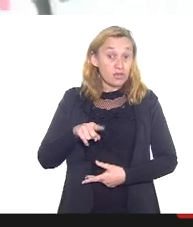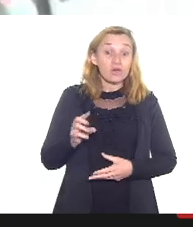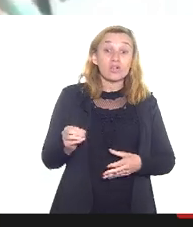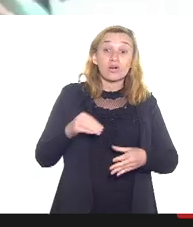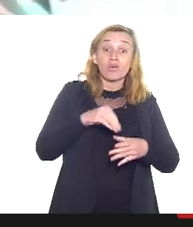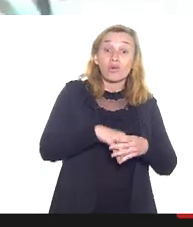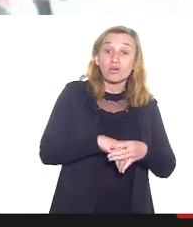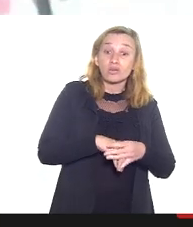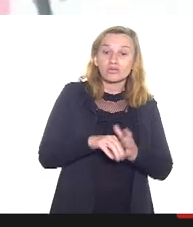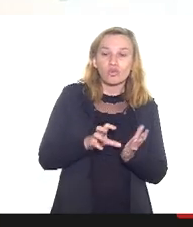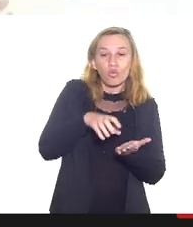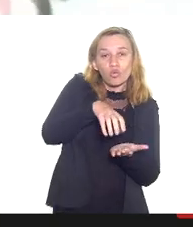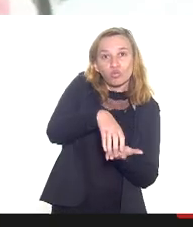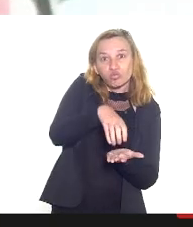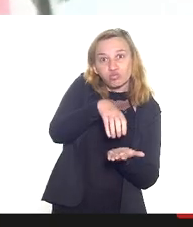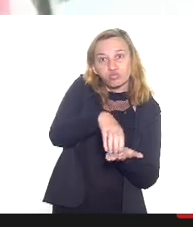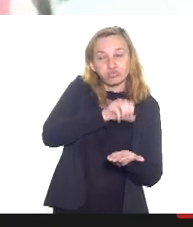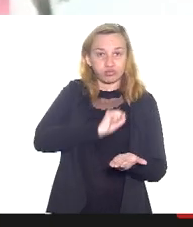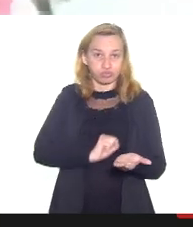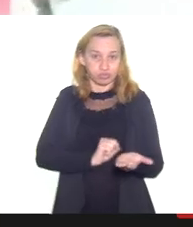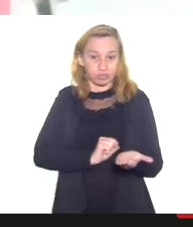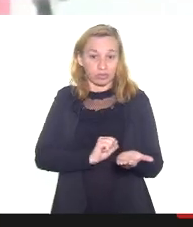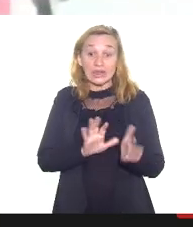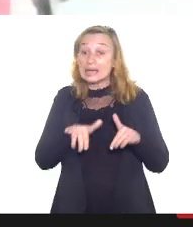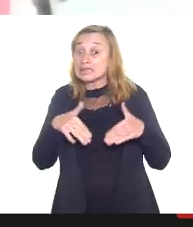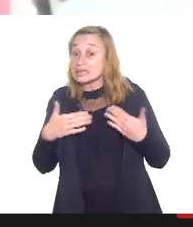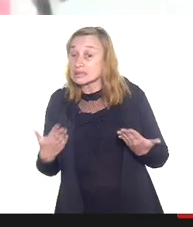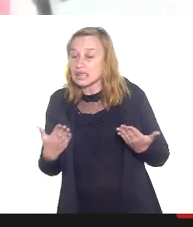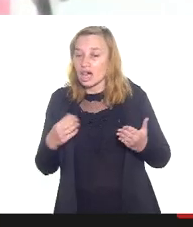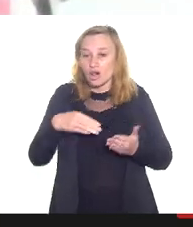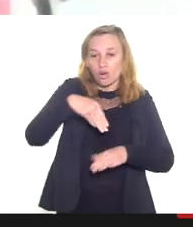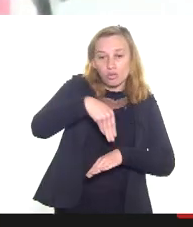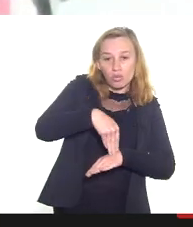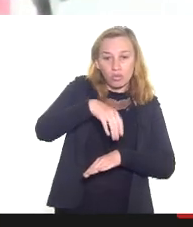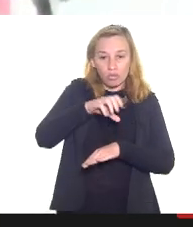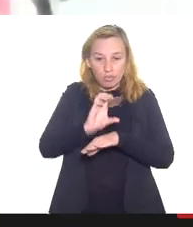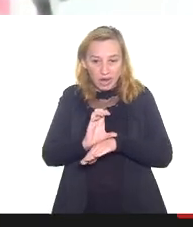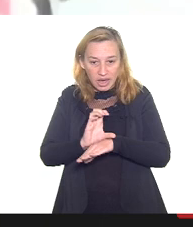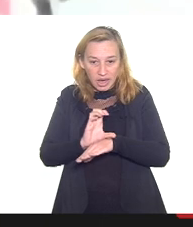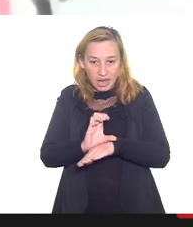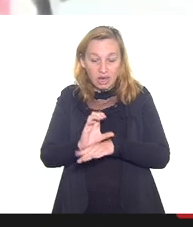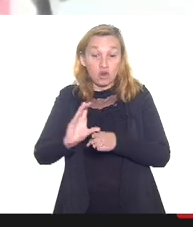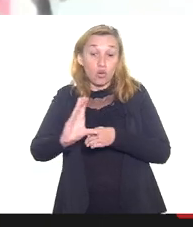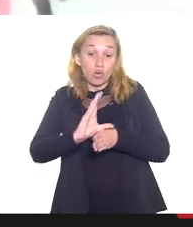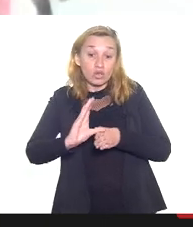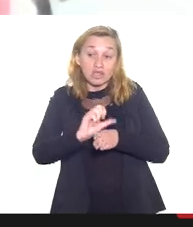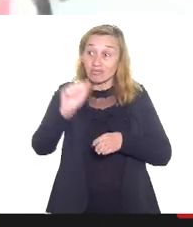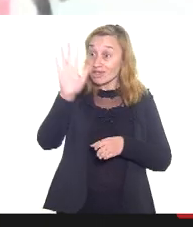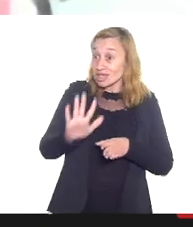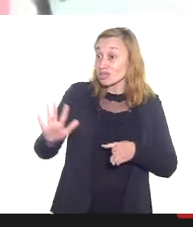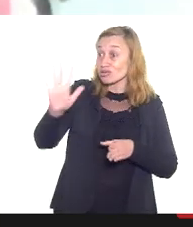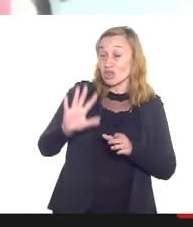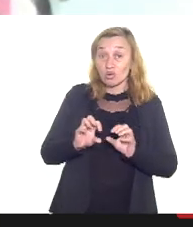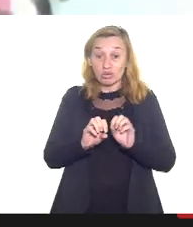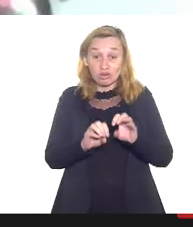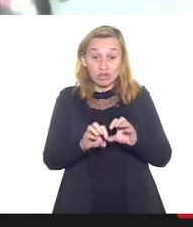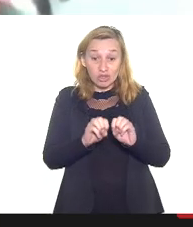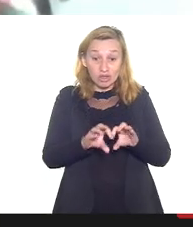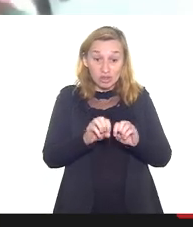colocada como um centro. Então, o MEC, o Ministério da Educação, e o Conselho Nacional de Educação, que